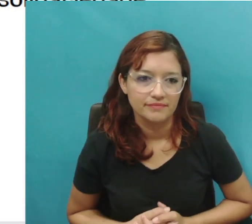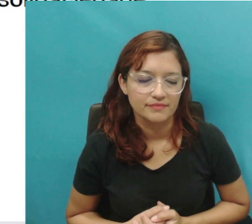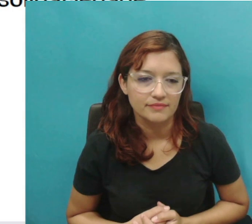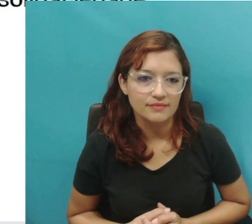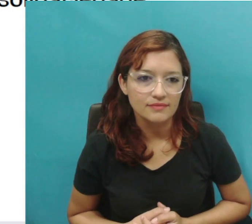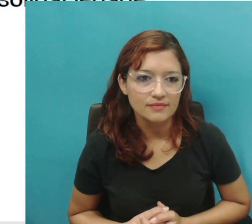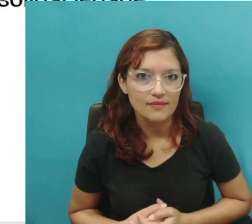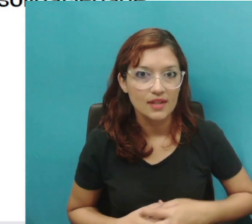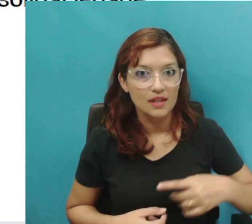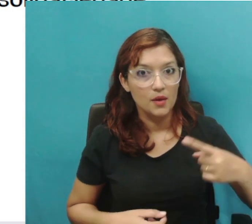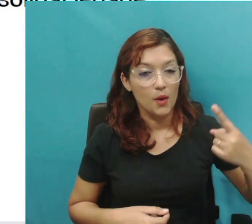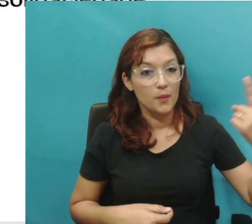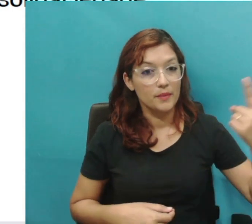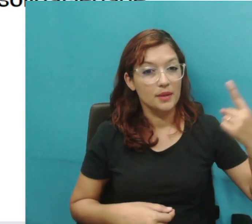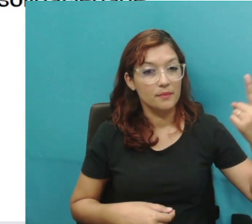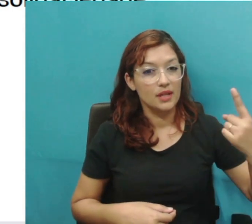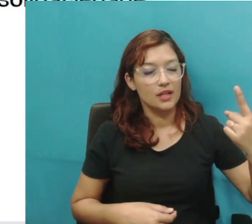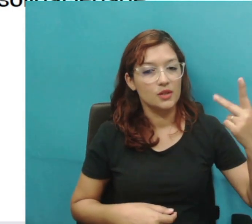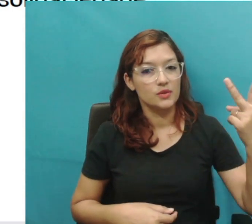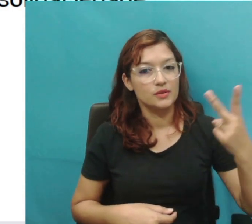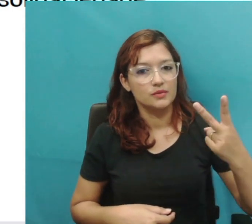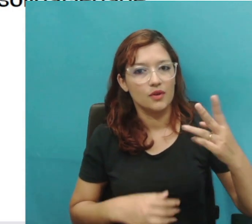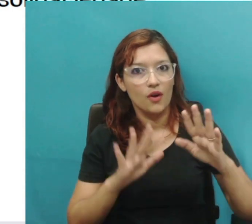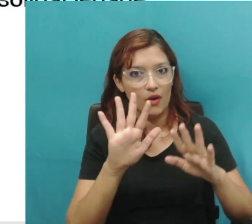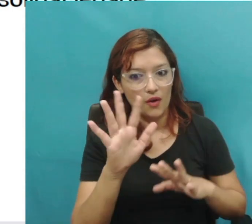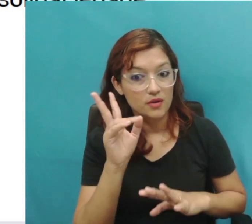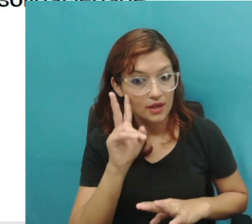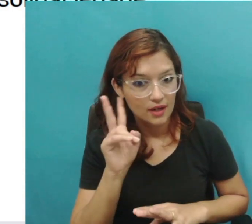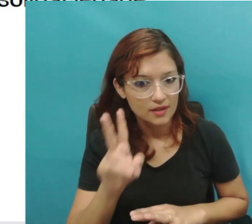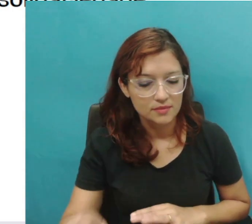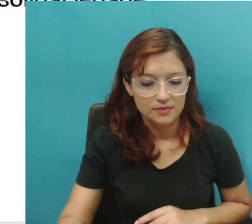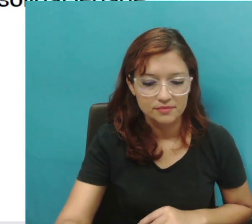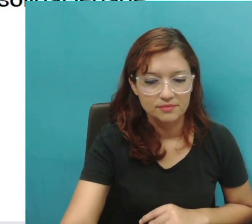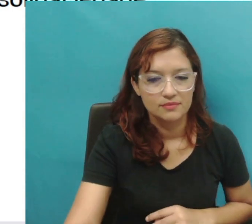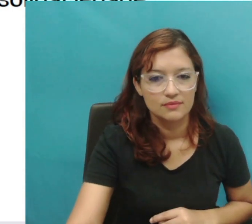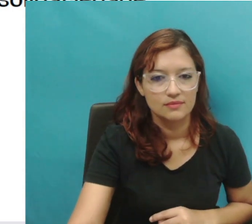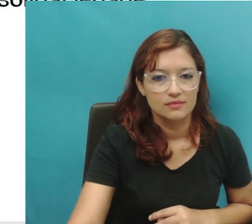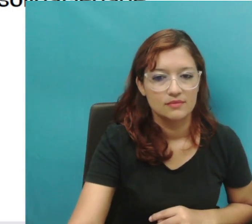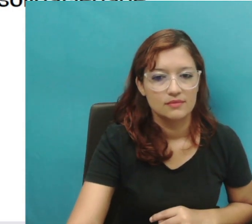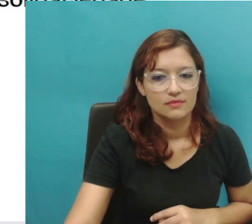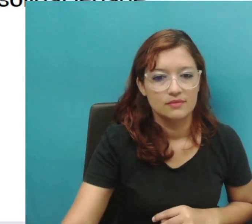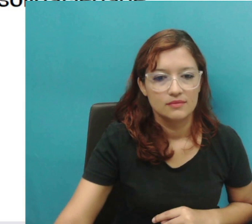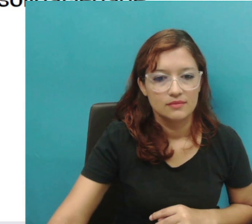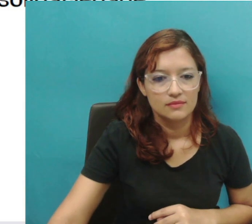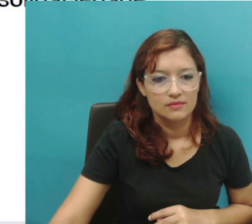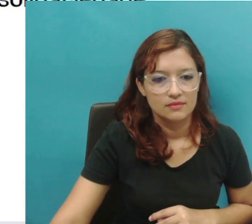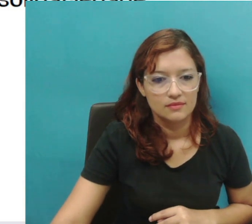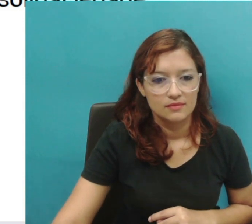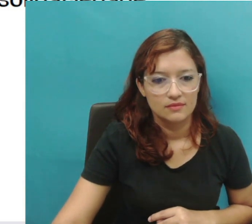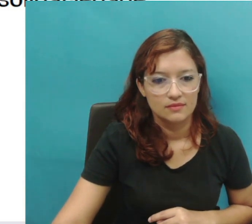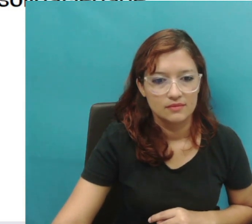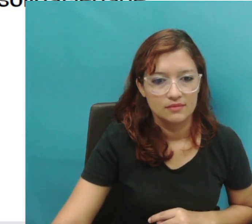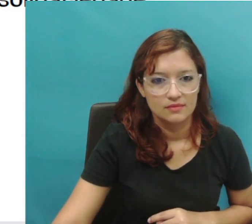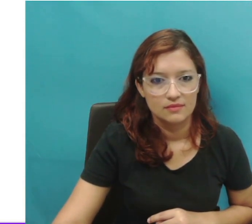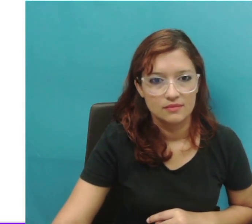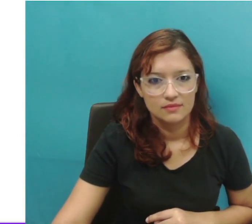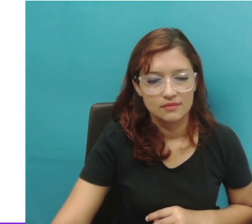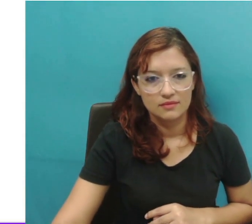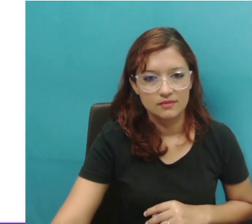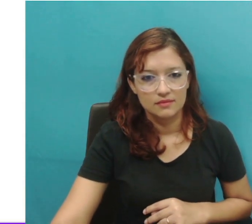Cada um se refere a um termo que eu citei. O primeiro, o segundo e o terceiro, vamos lembrar.